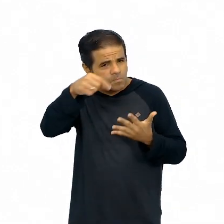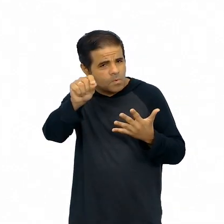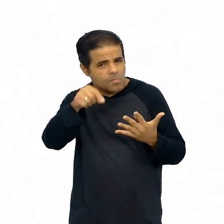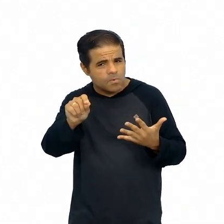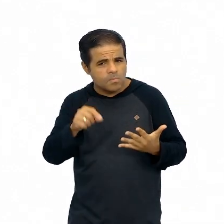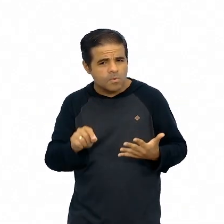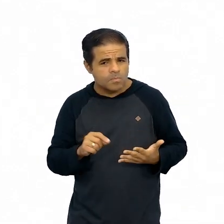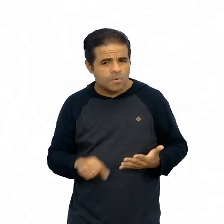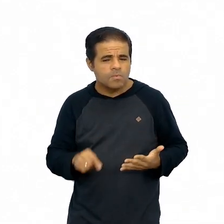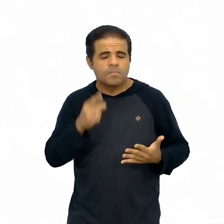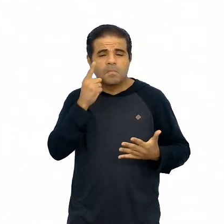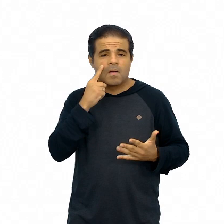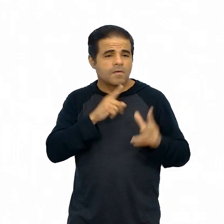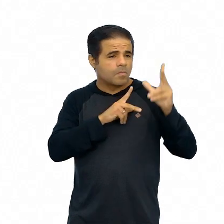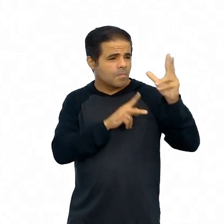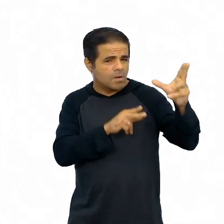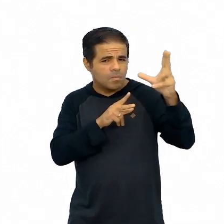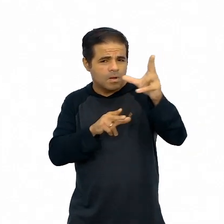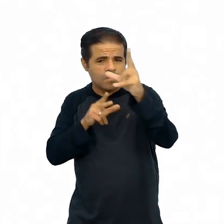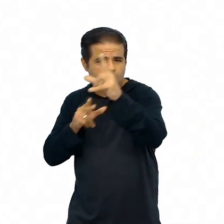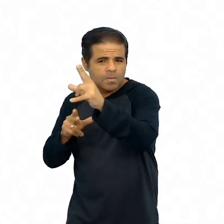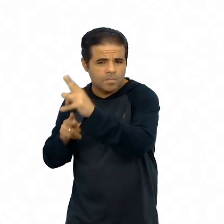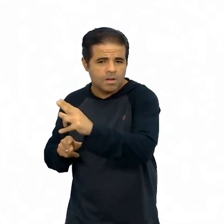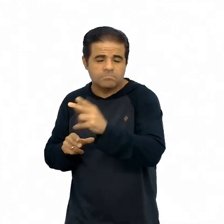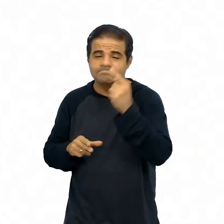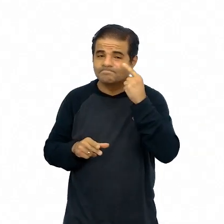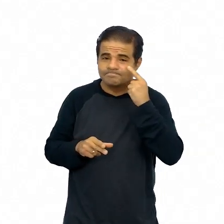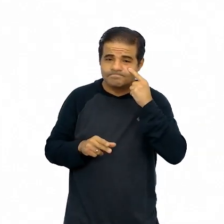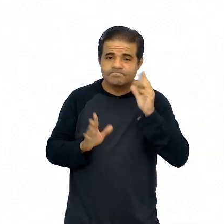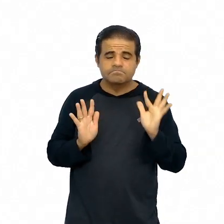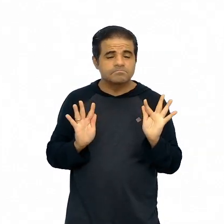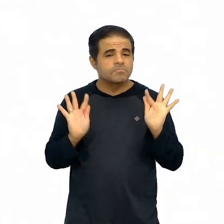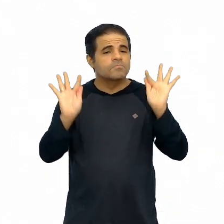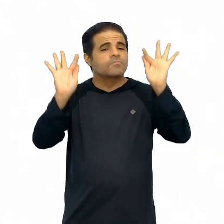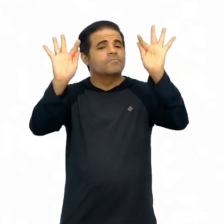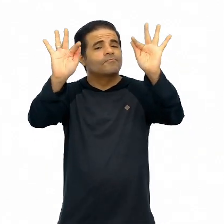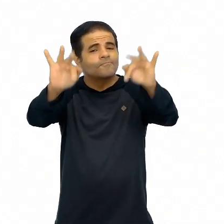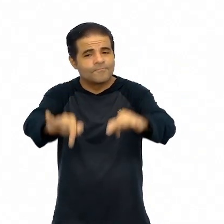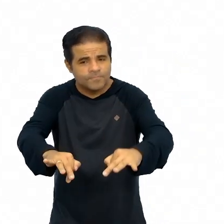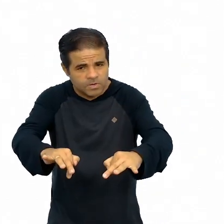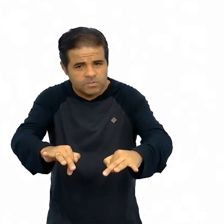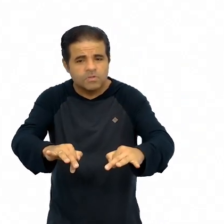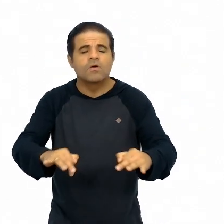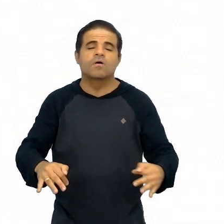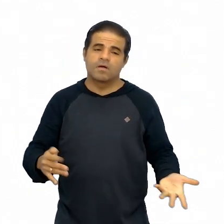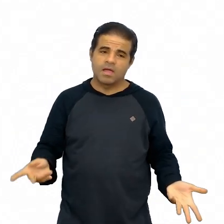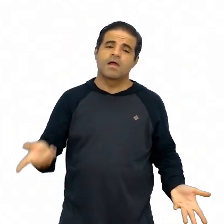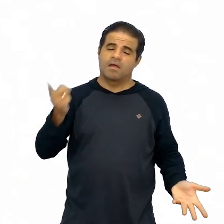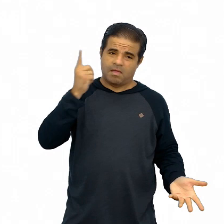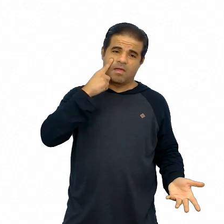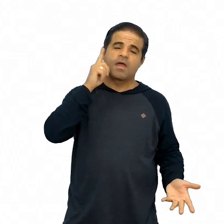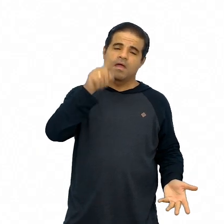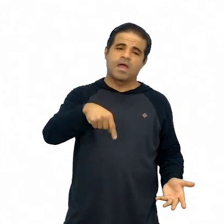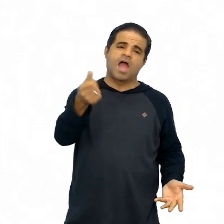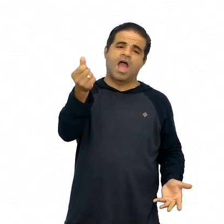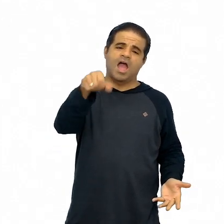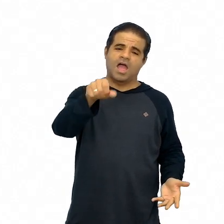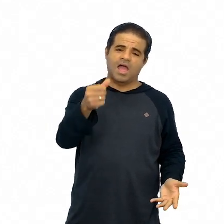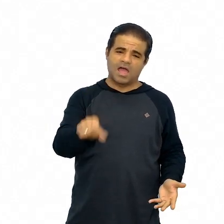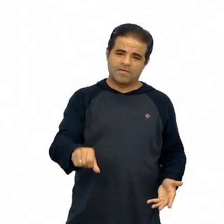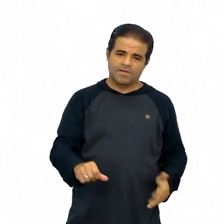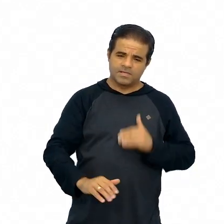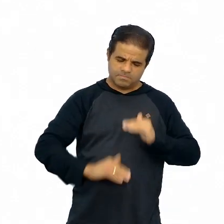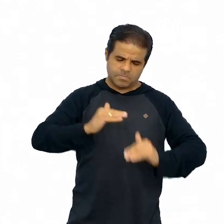ver se está igual ao que você pensou. O finalizando é a avaliação do processo, né, como